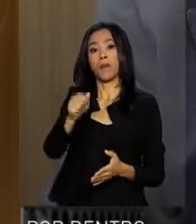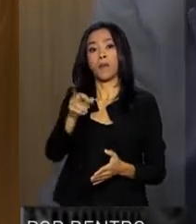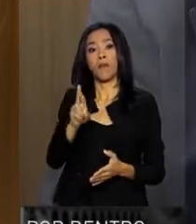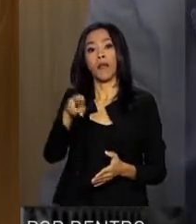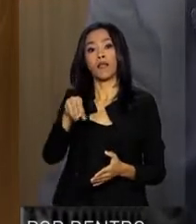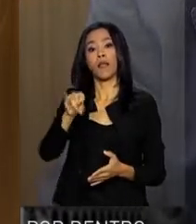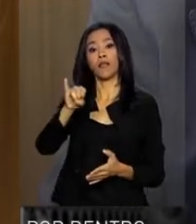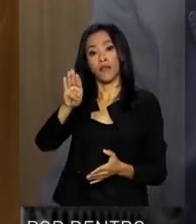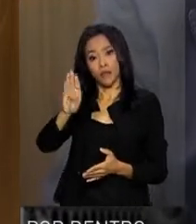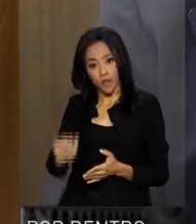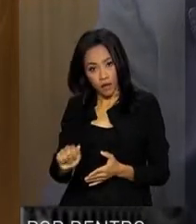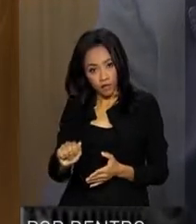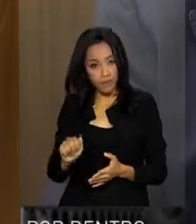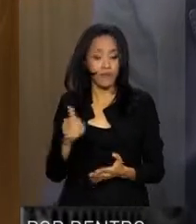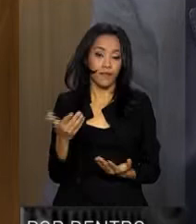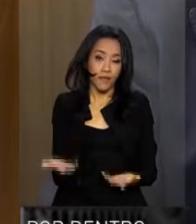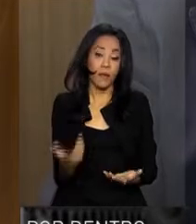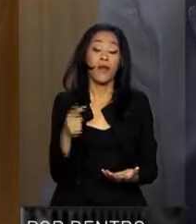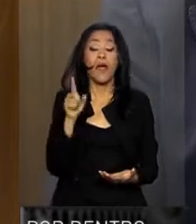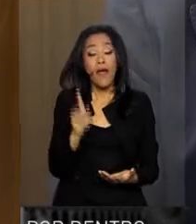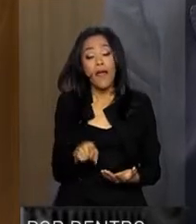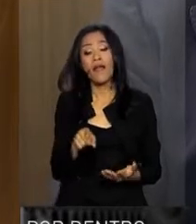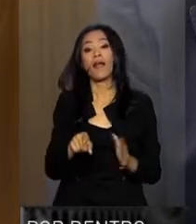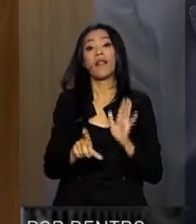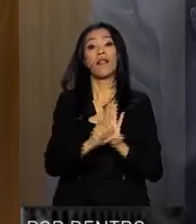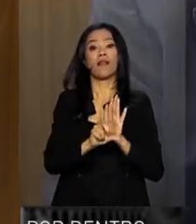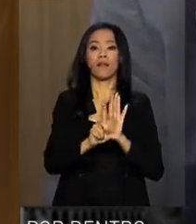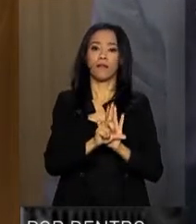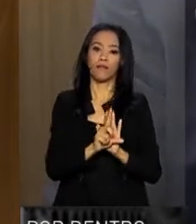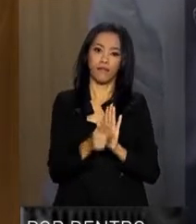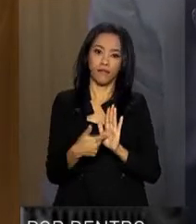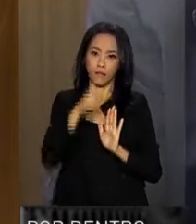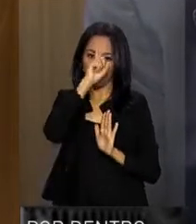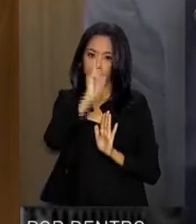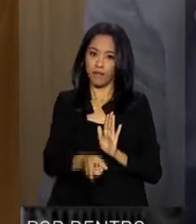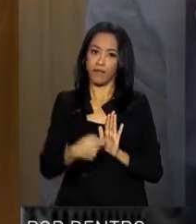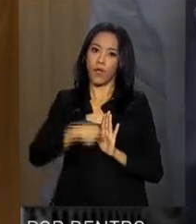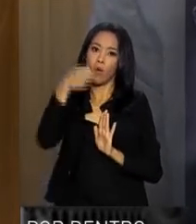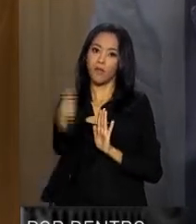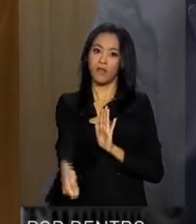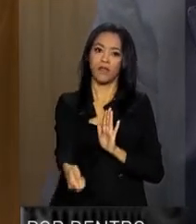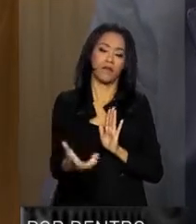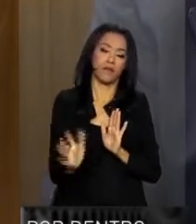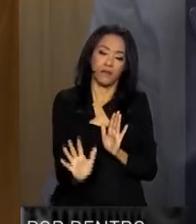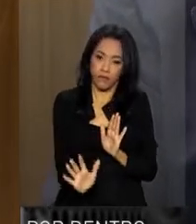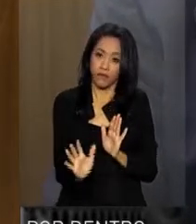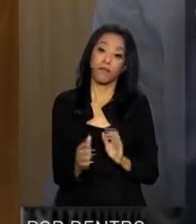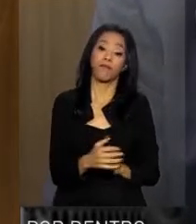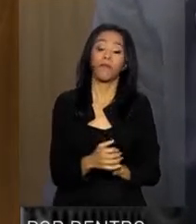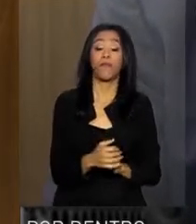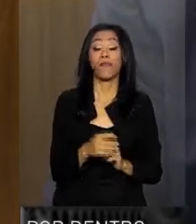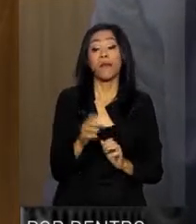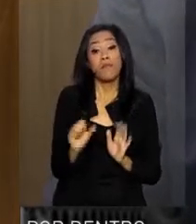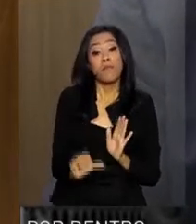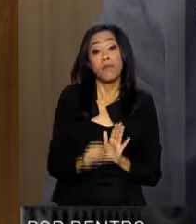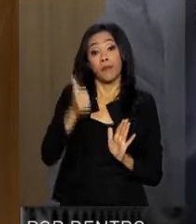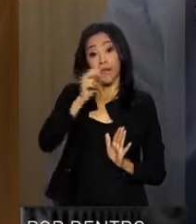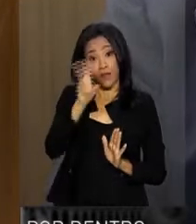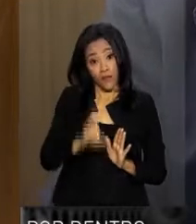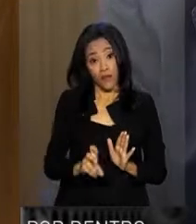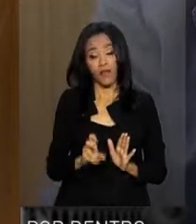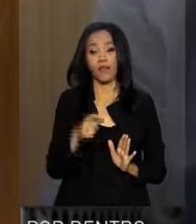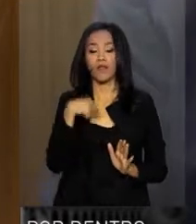em uma obrigação legal portanto é é não não interfere ao contrário pela primeira vez